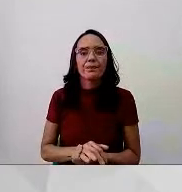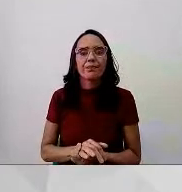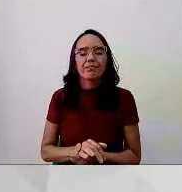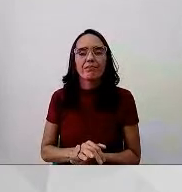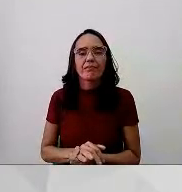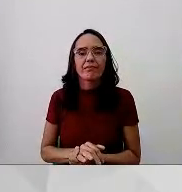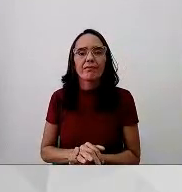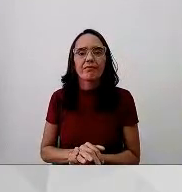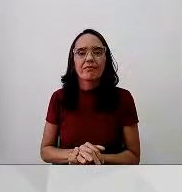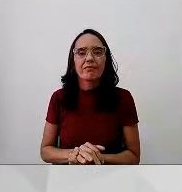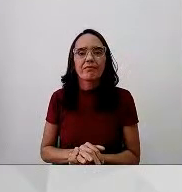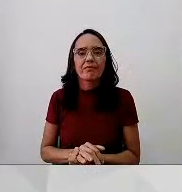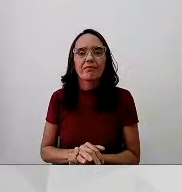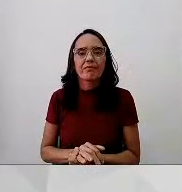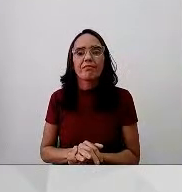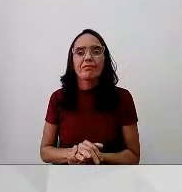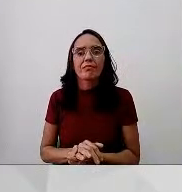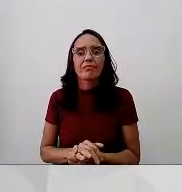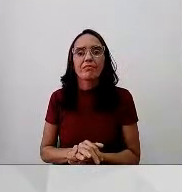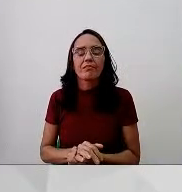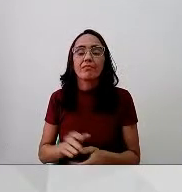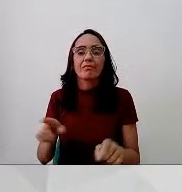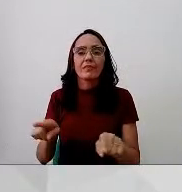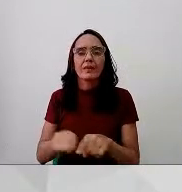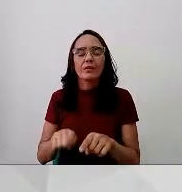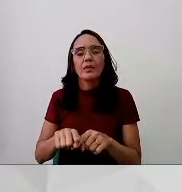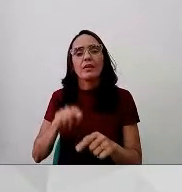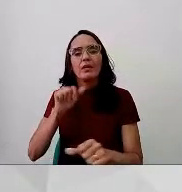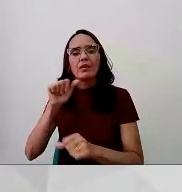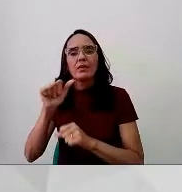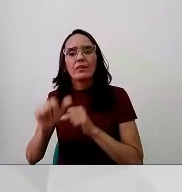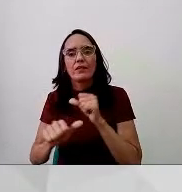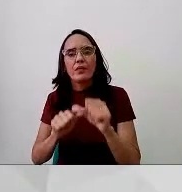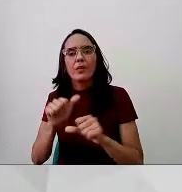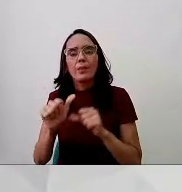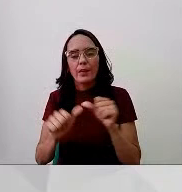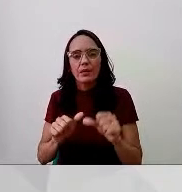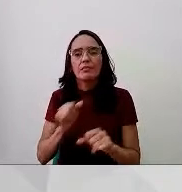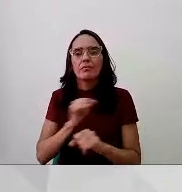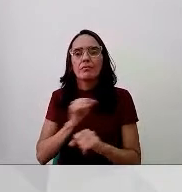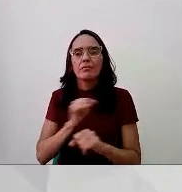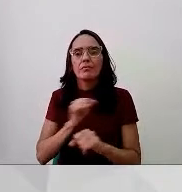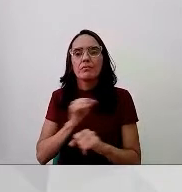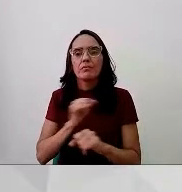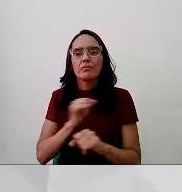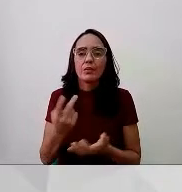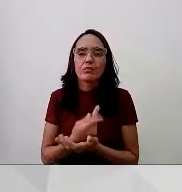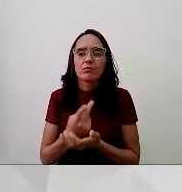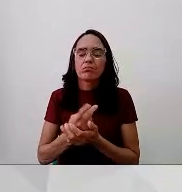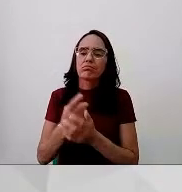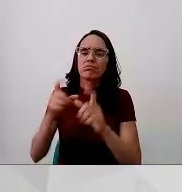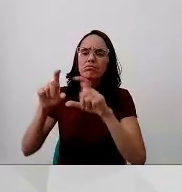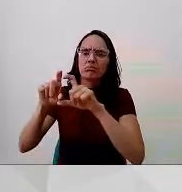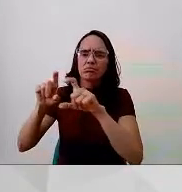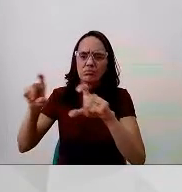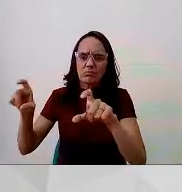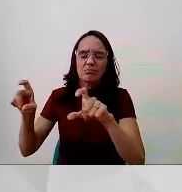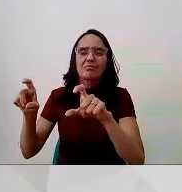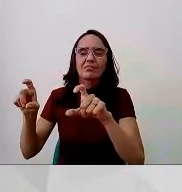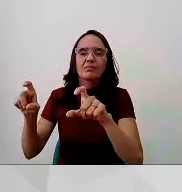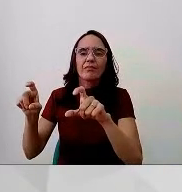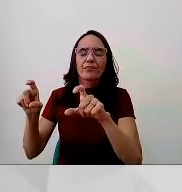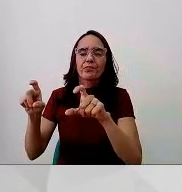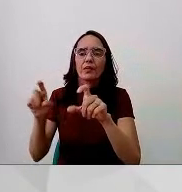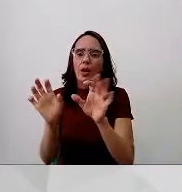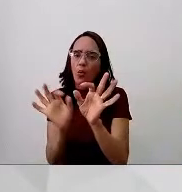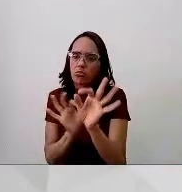Retropropagar já é ir para trás, né? Então propaga o erro para trás, né, ajustando os pesos da rede neural,